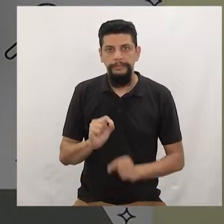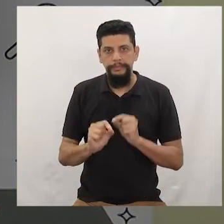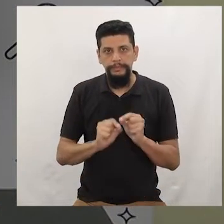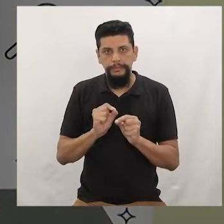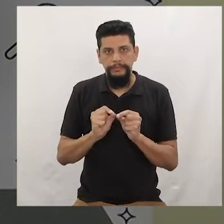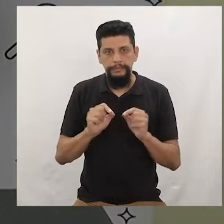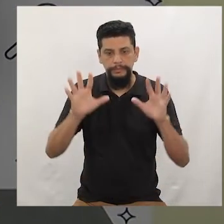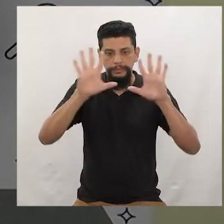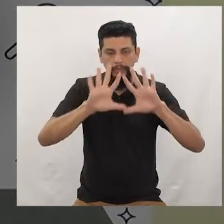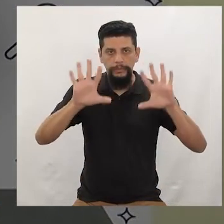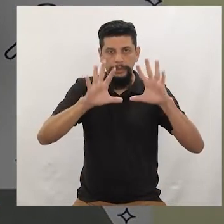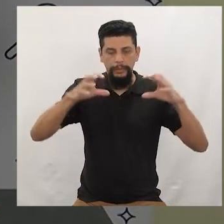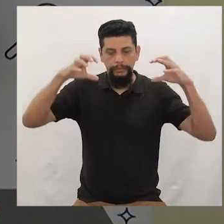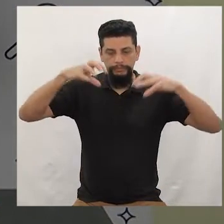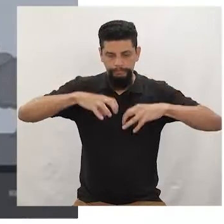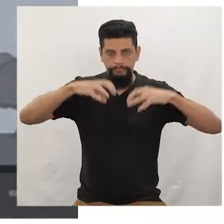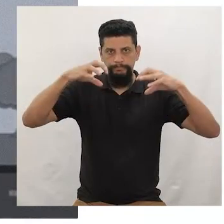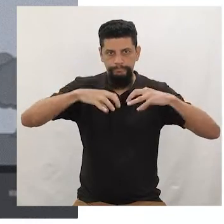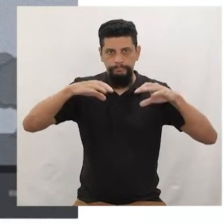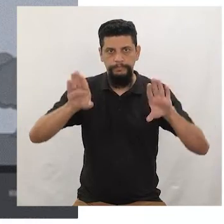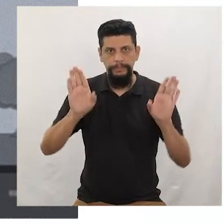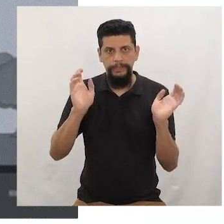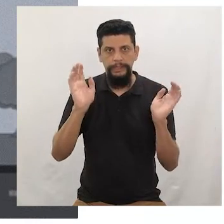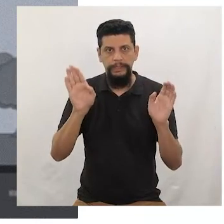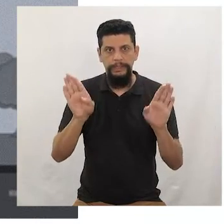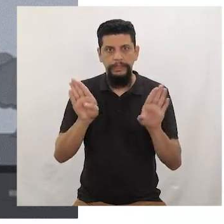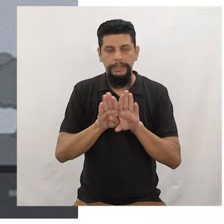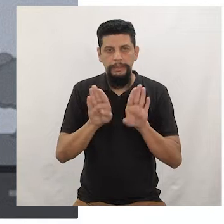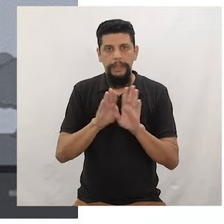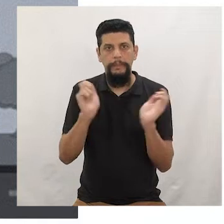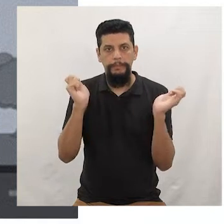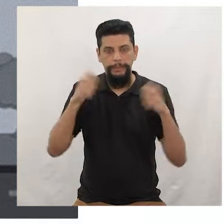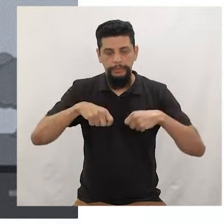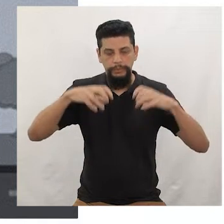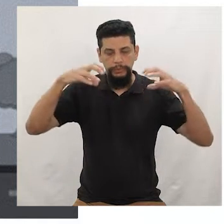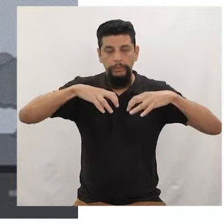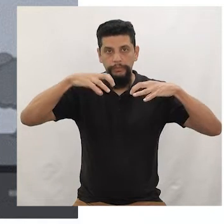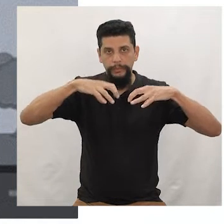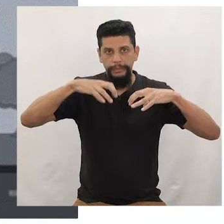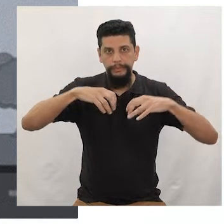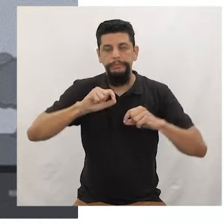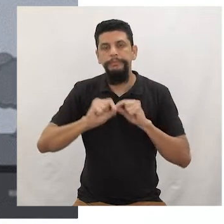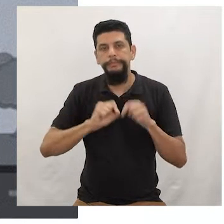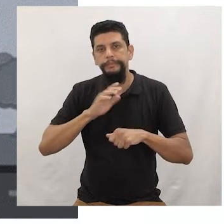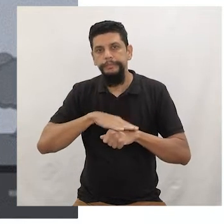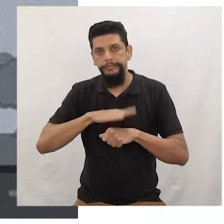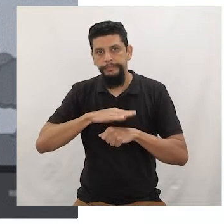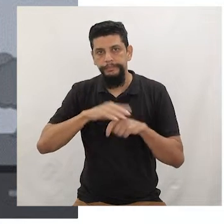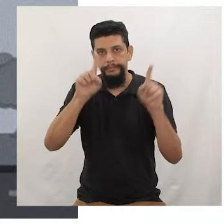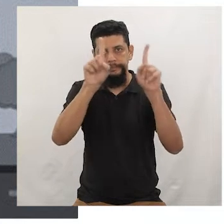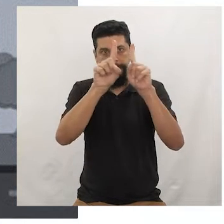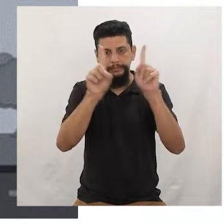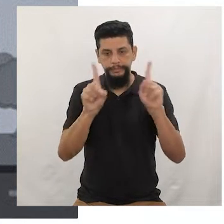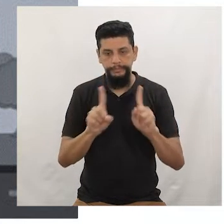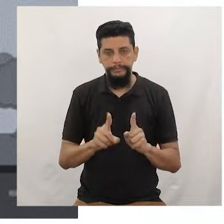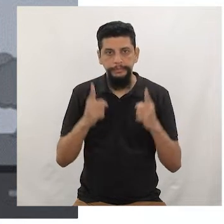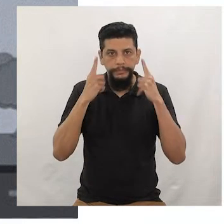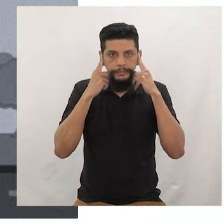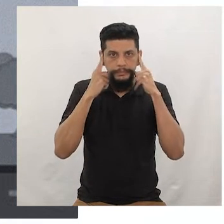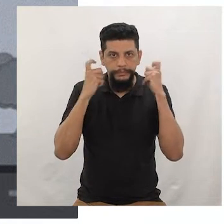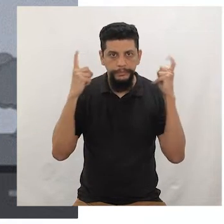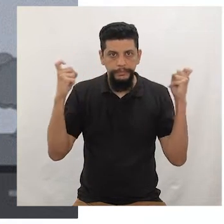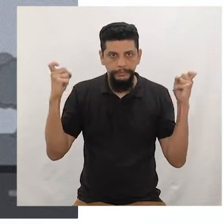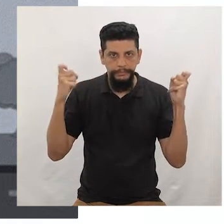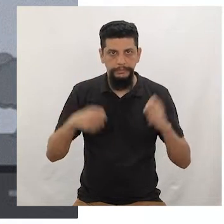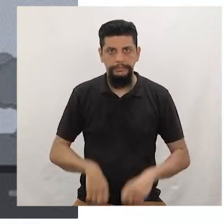A nuvem com chuva. Também à noite pode chover. E o que mais? Raios,